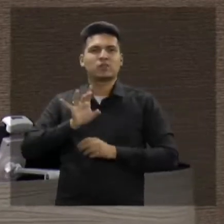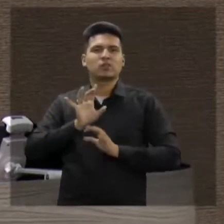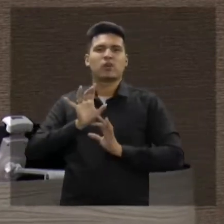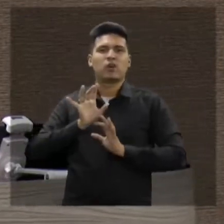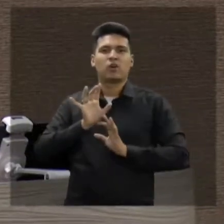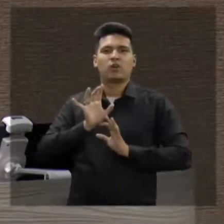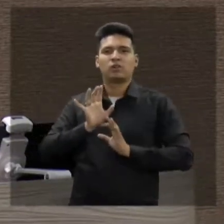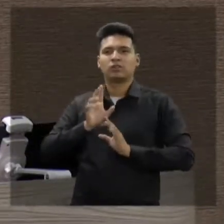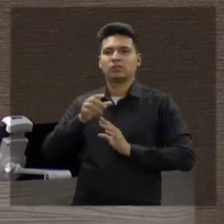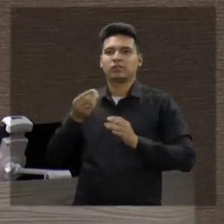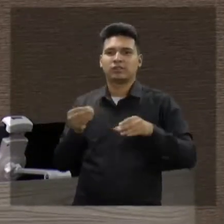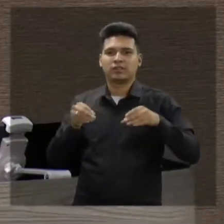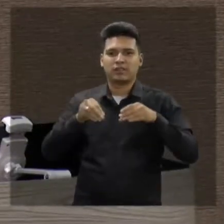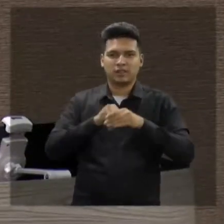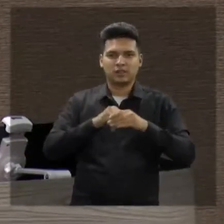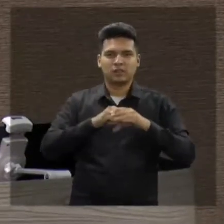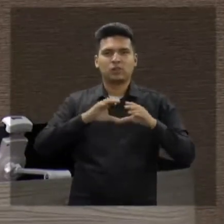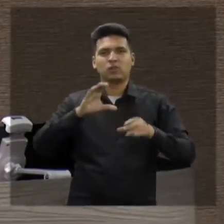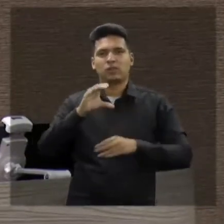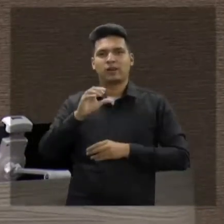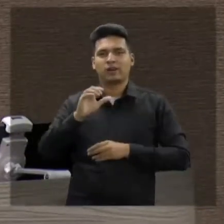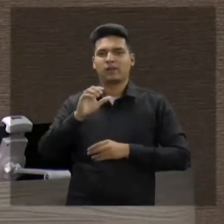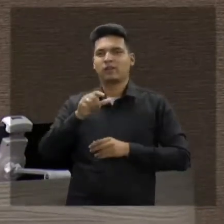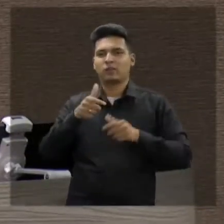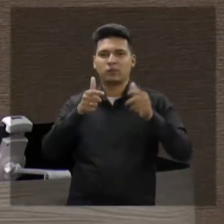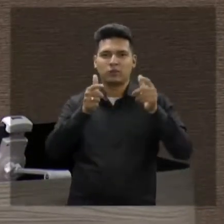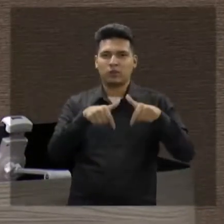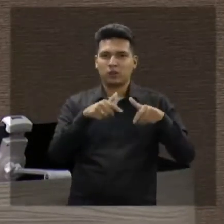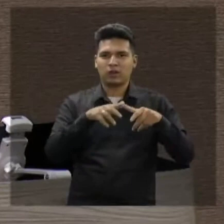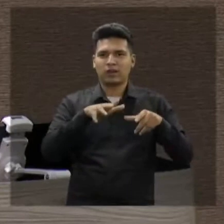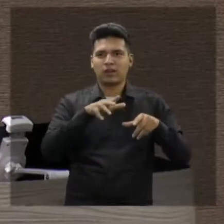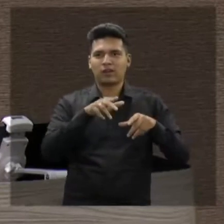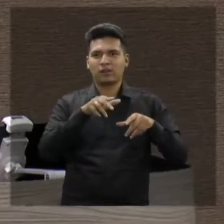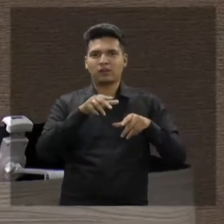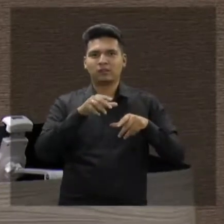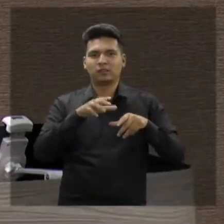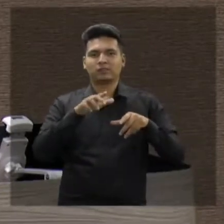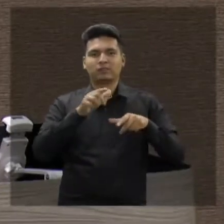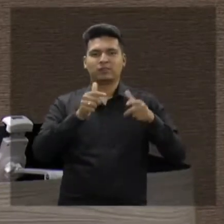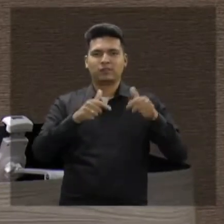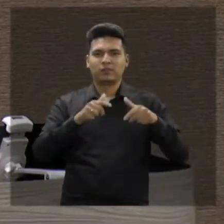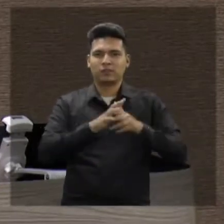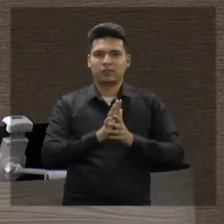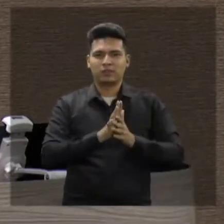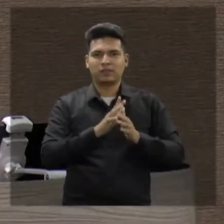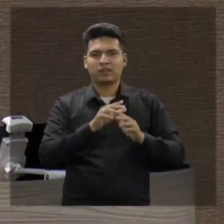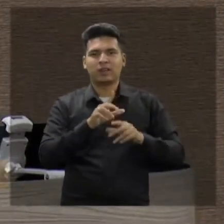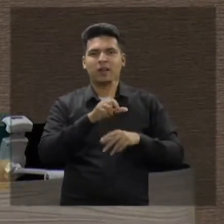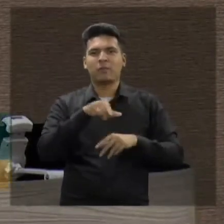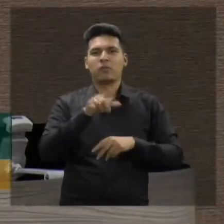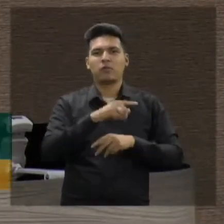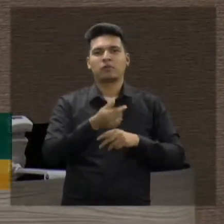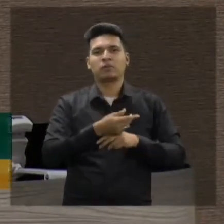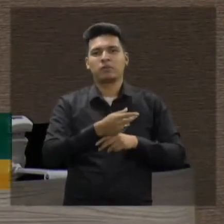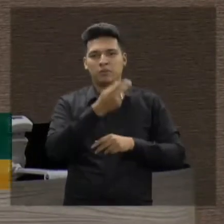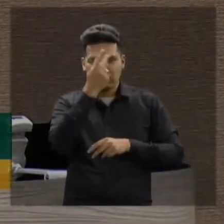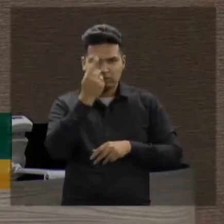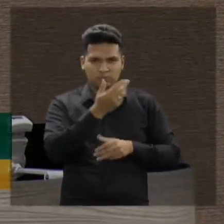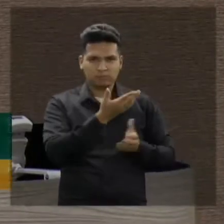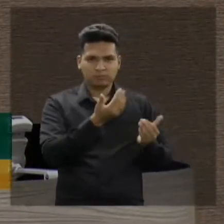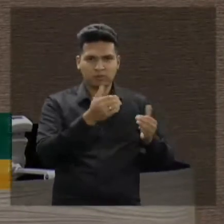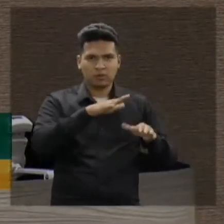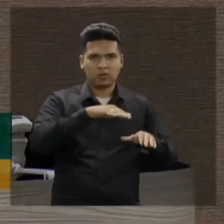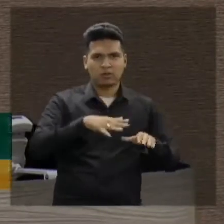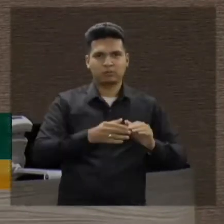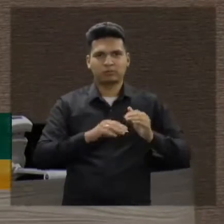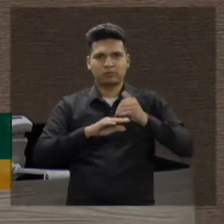um prostíbulo Estou com um pedaço da letra aqui você se faz de